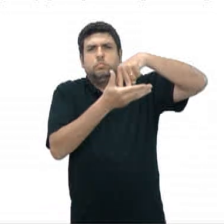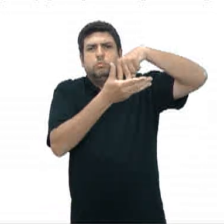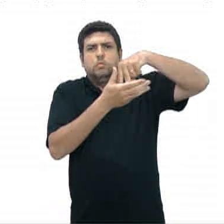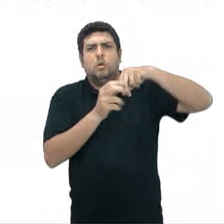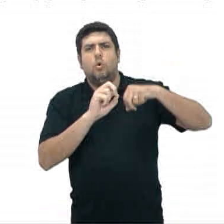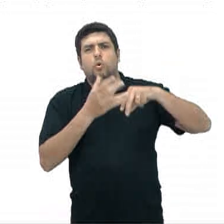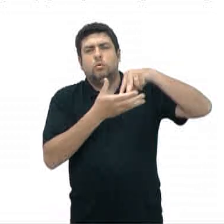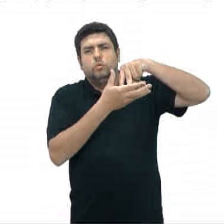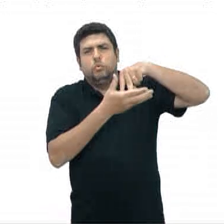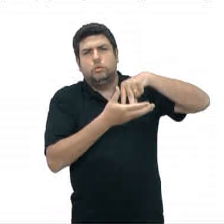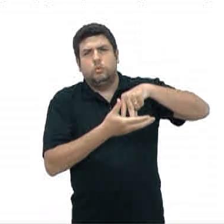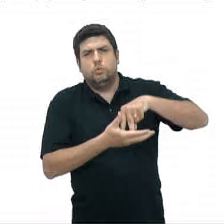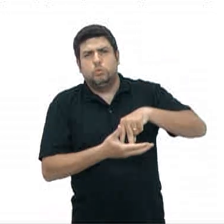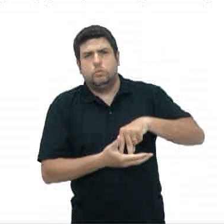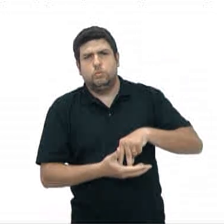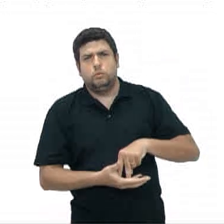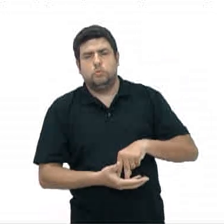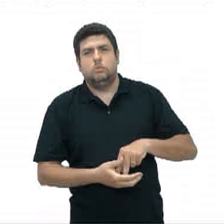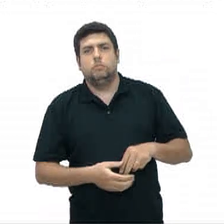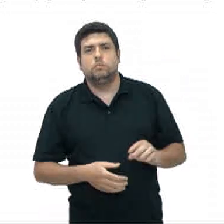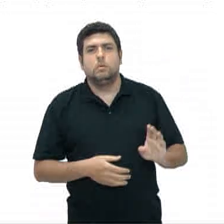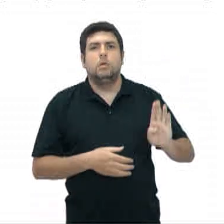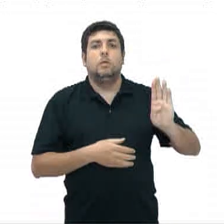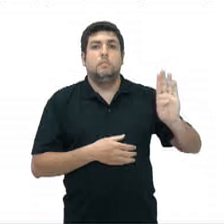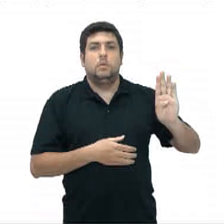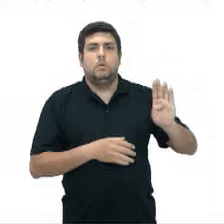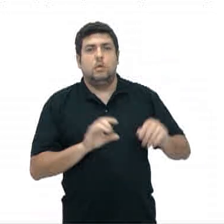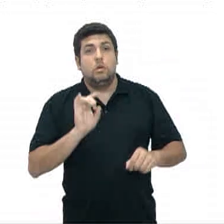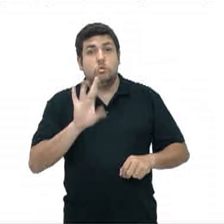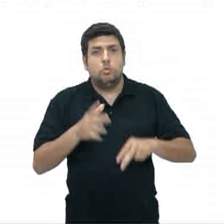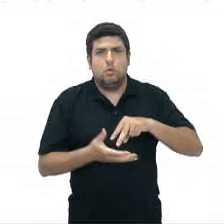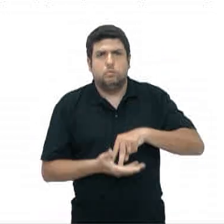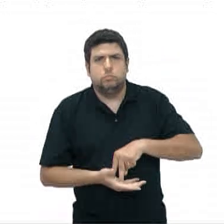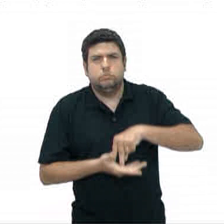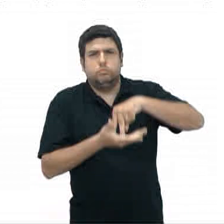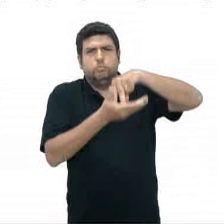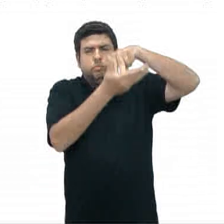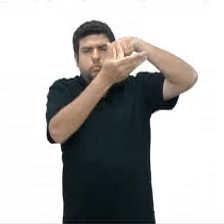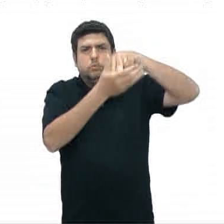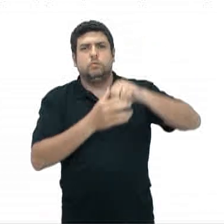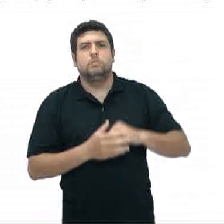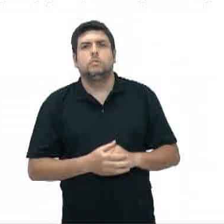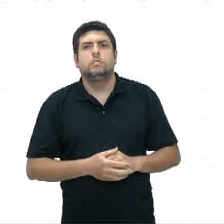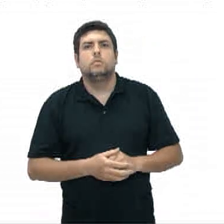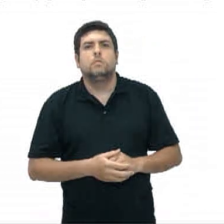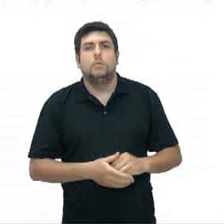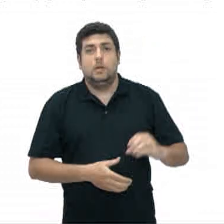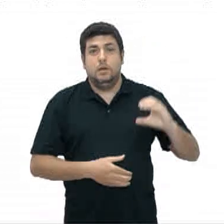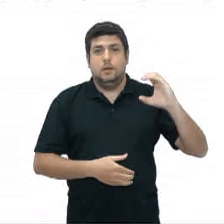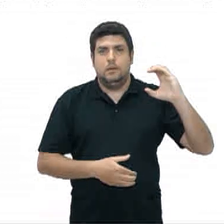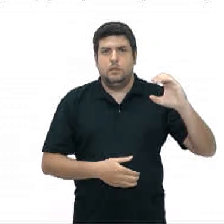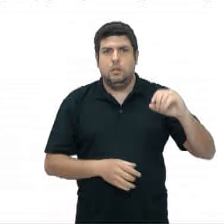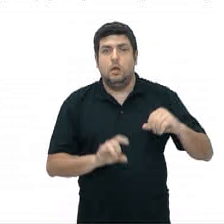B. Apenas quando o elevador sobe em movimento uniforme. C. Apenas quando o elevador desce em movimento